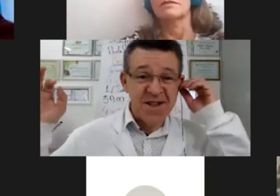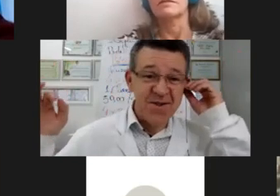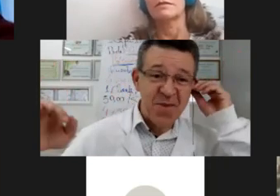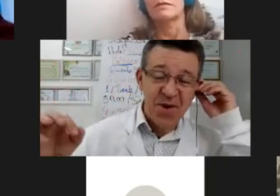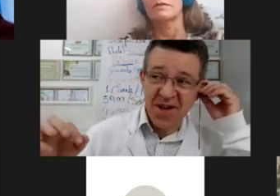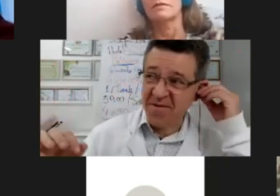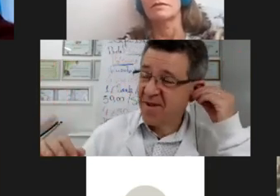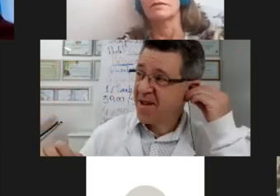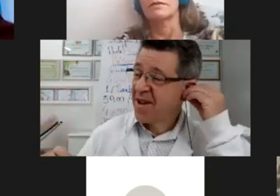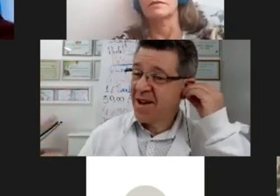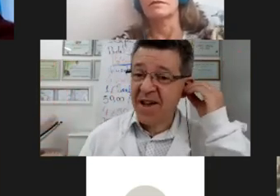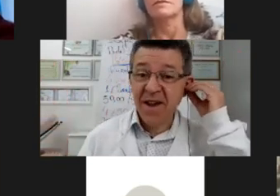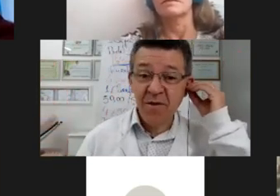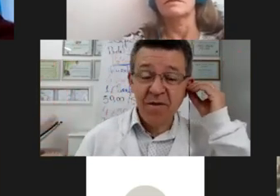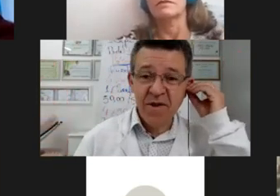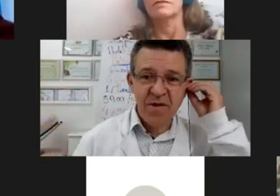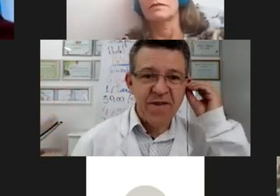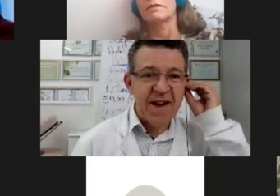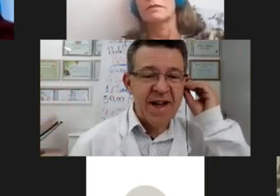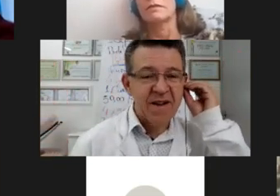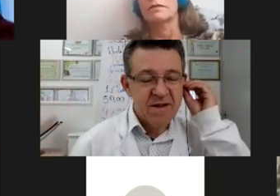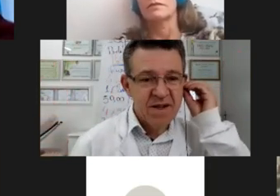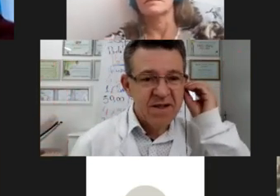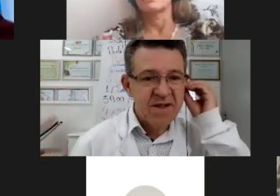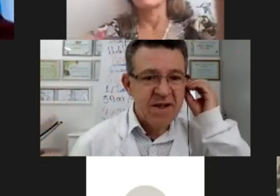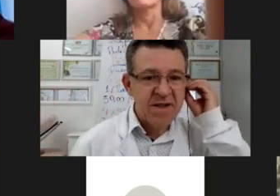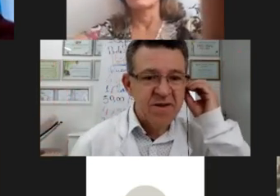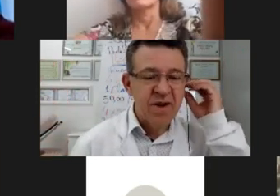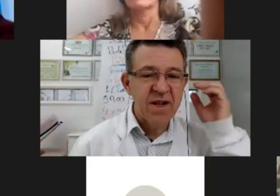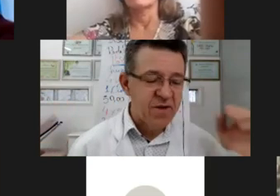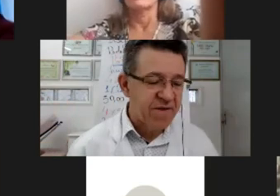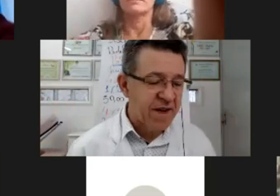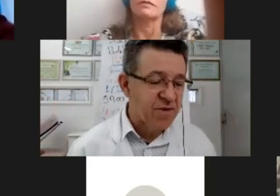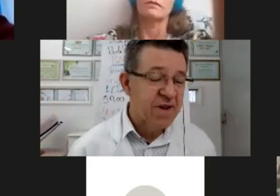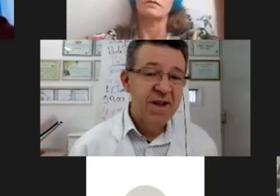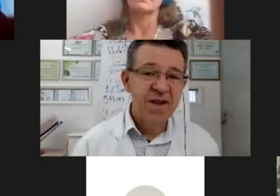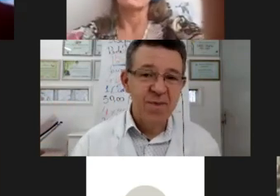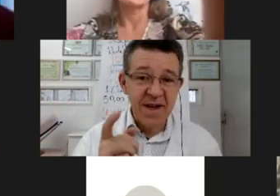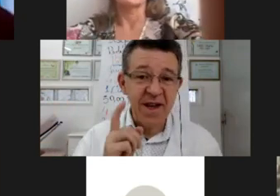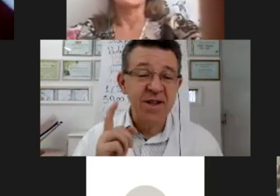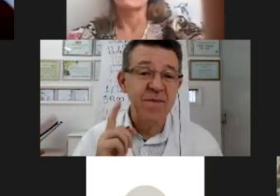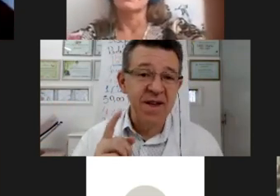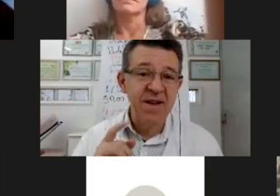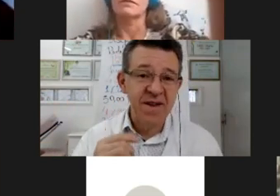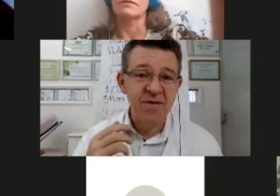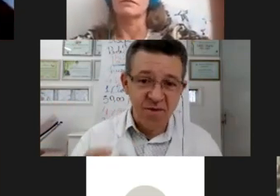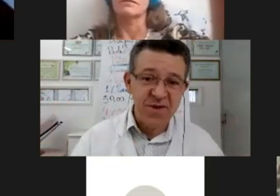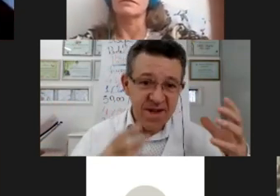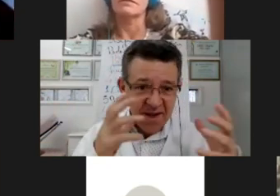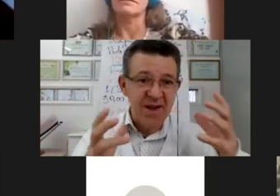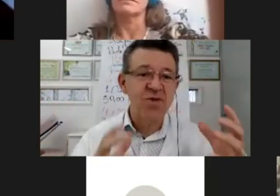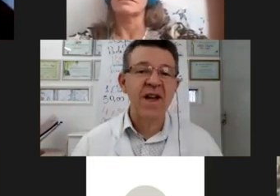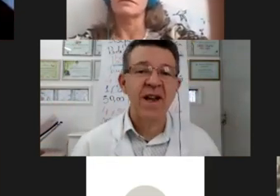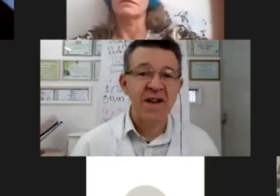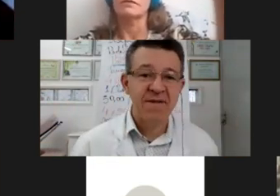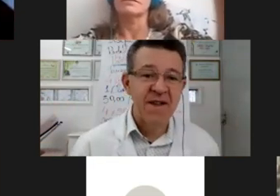Agora eu vou ter que segurar um pouquinho. Quem ouviu falar esses dias, durante o evento, que uma cliente minha, eu